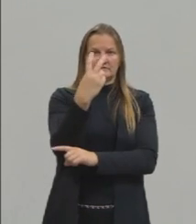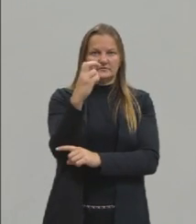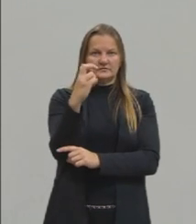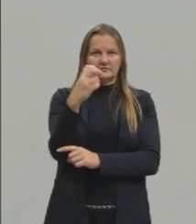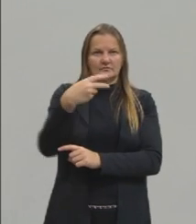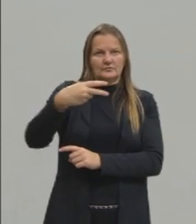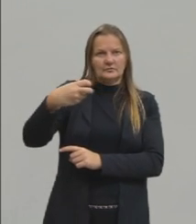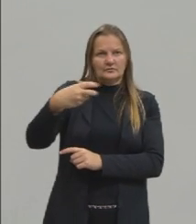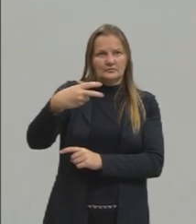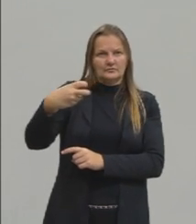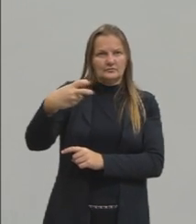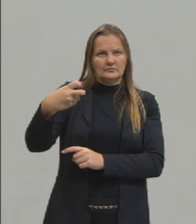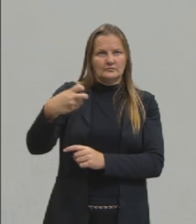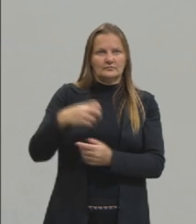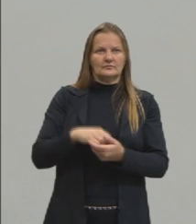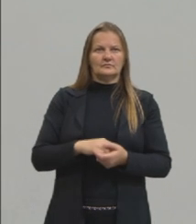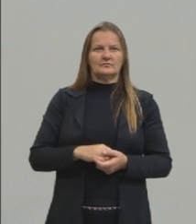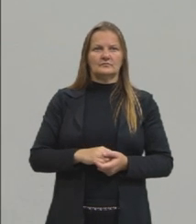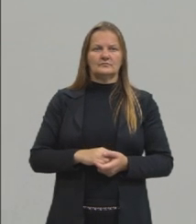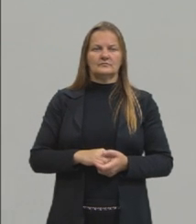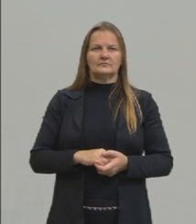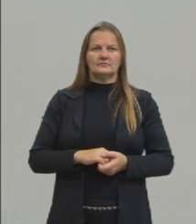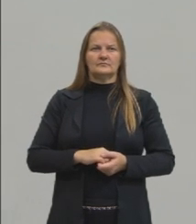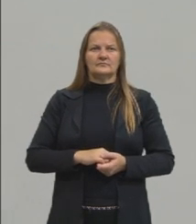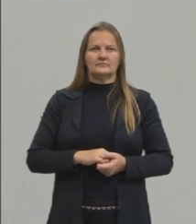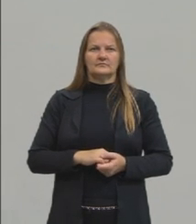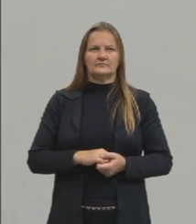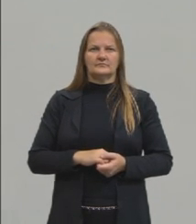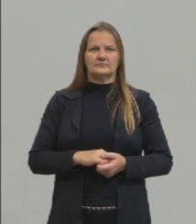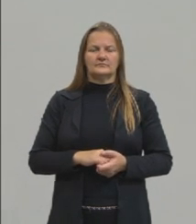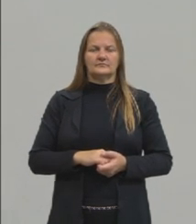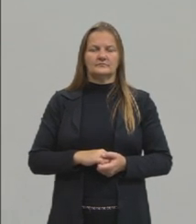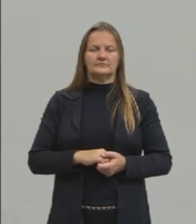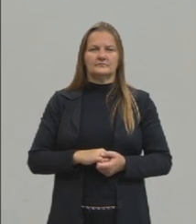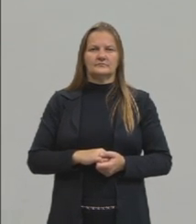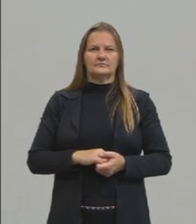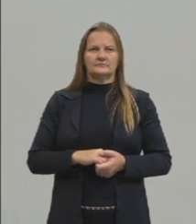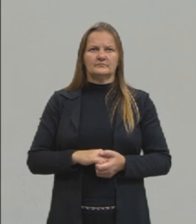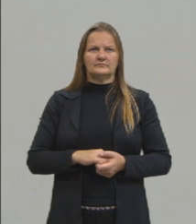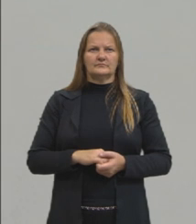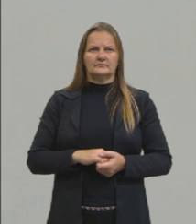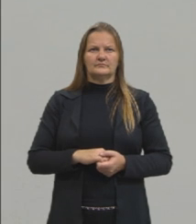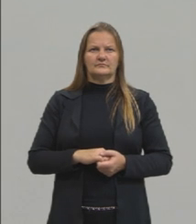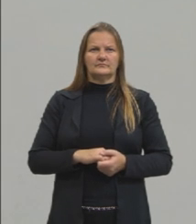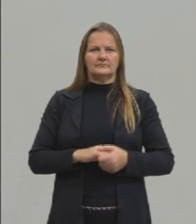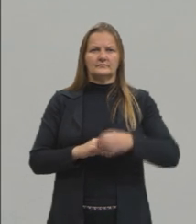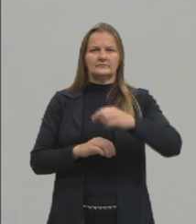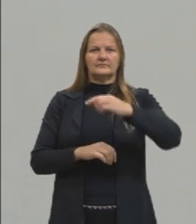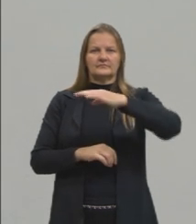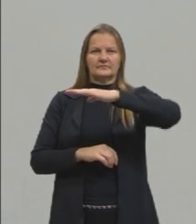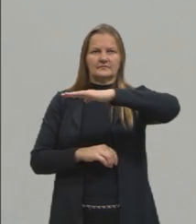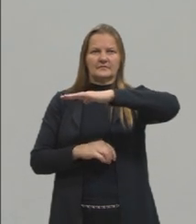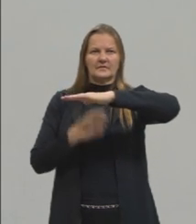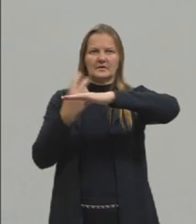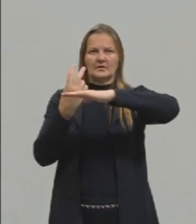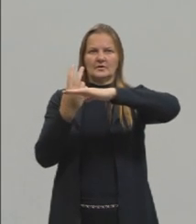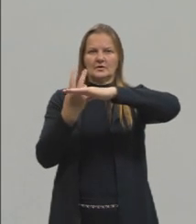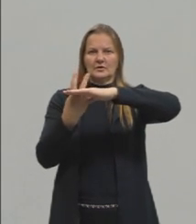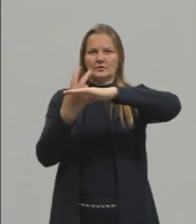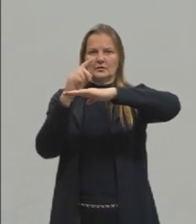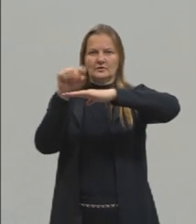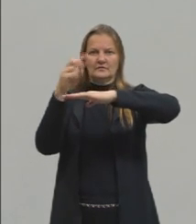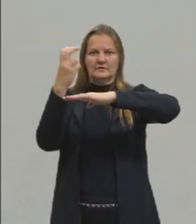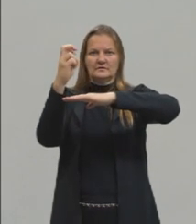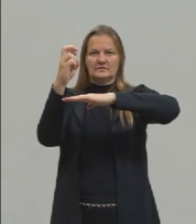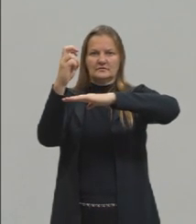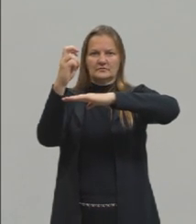25 então aqui eu tenho 32 vezes aliás 2 x 5 10 sob